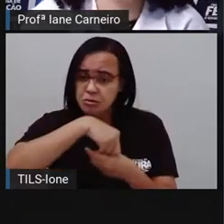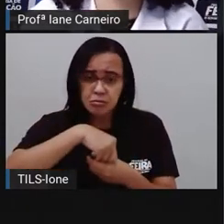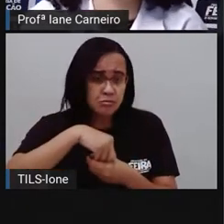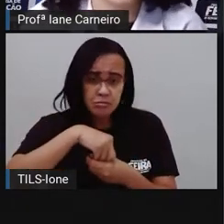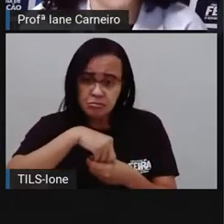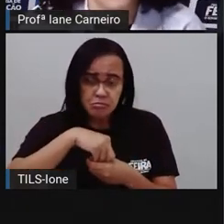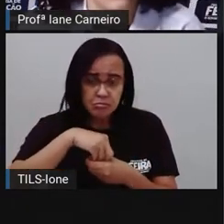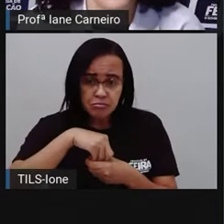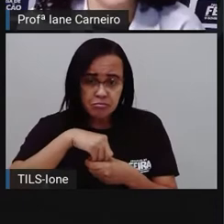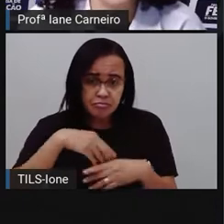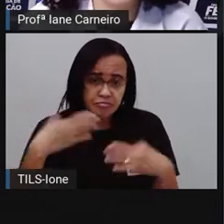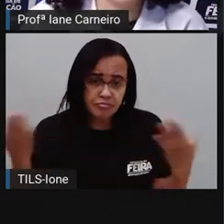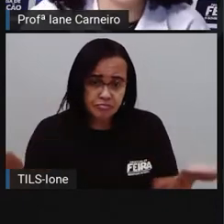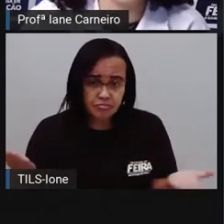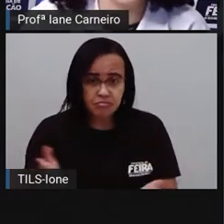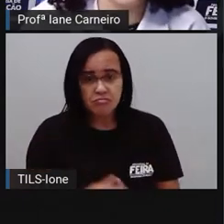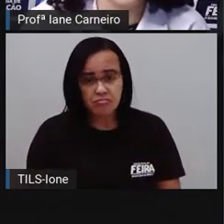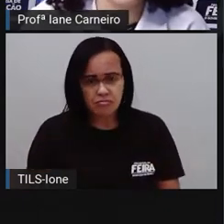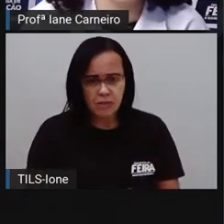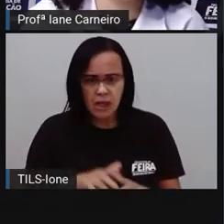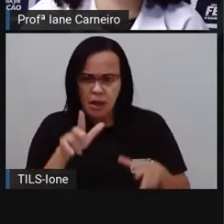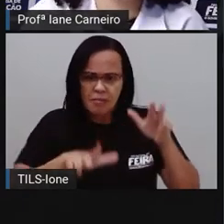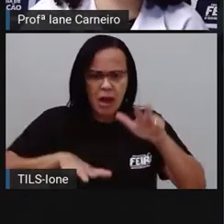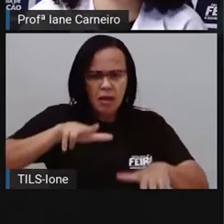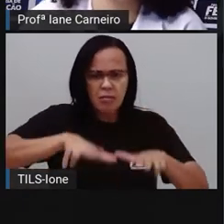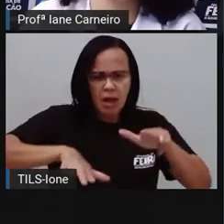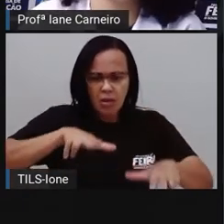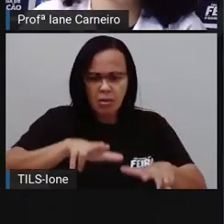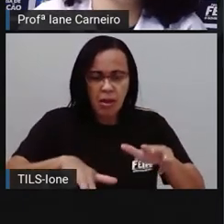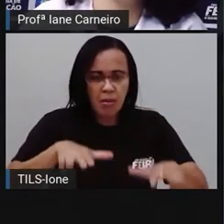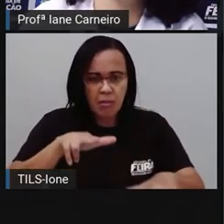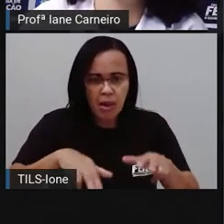E aí, será que o camaleão mudou de cor? Vamos ver?